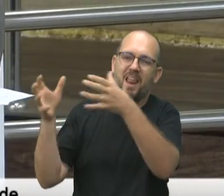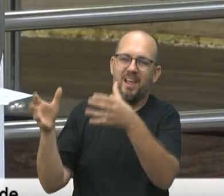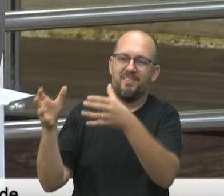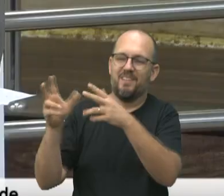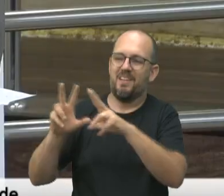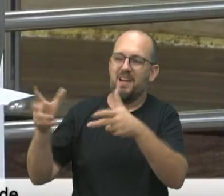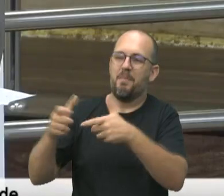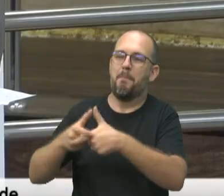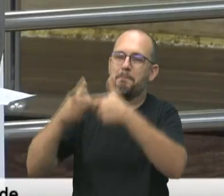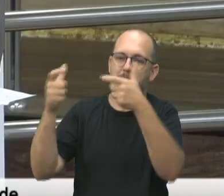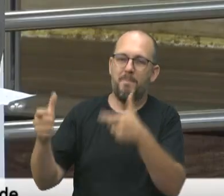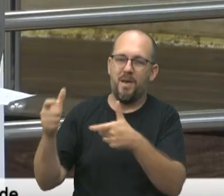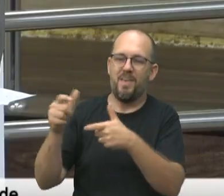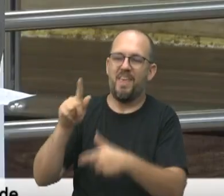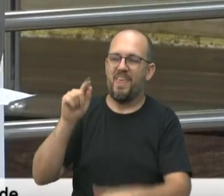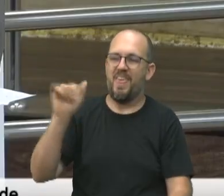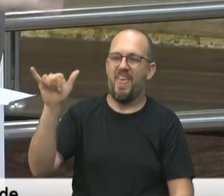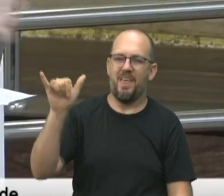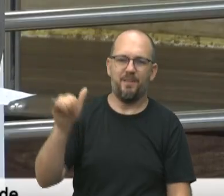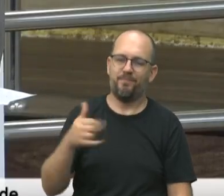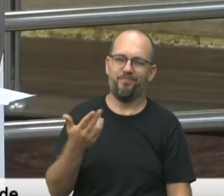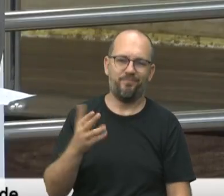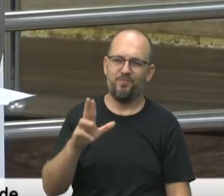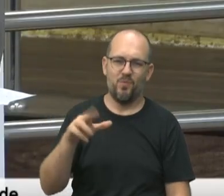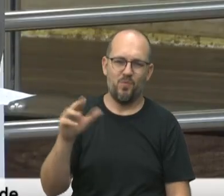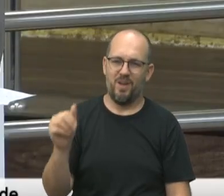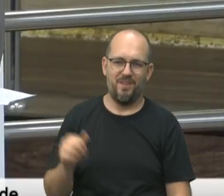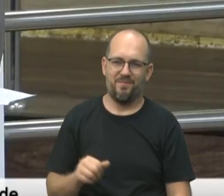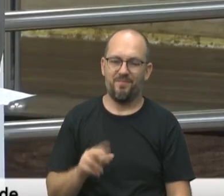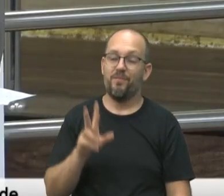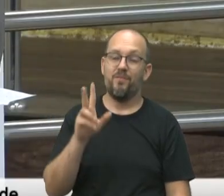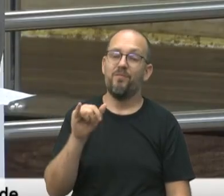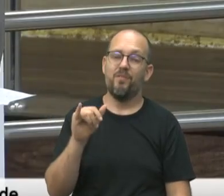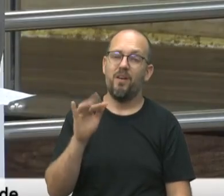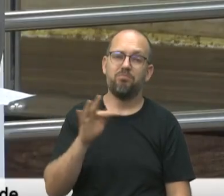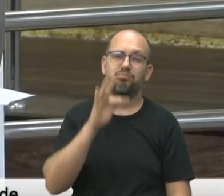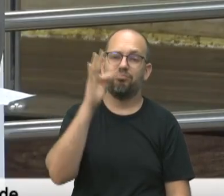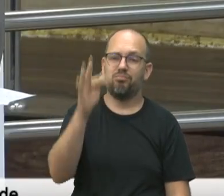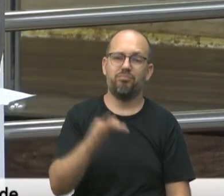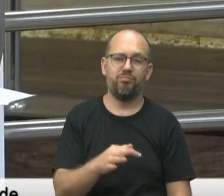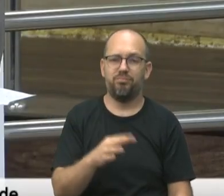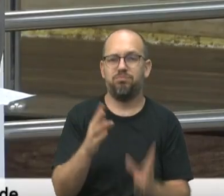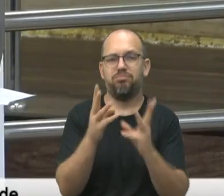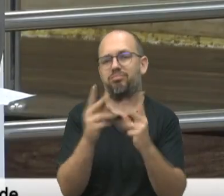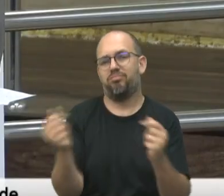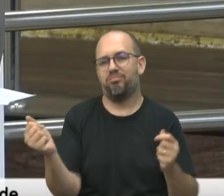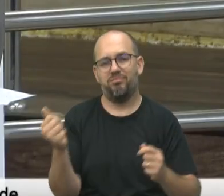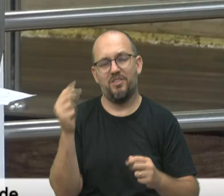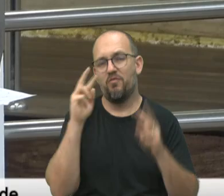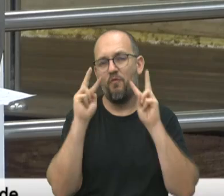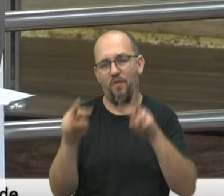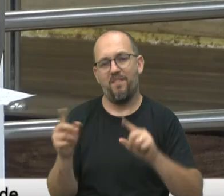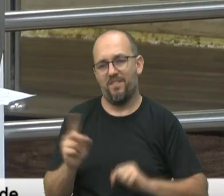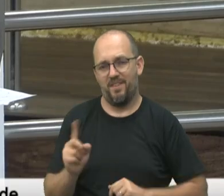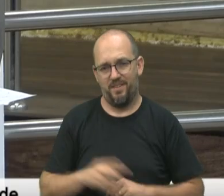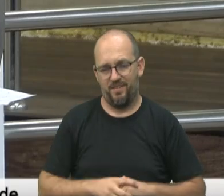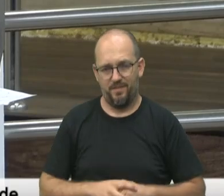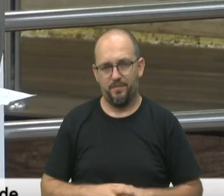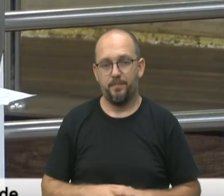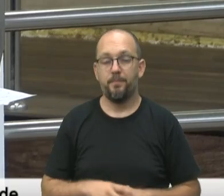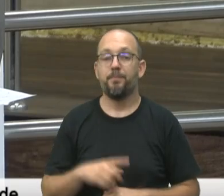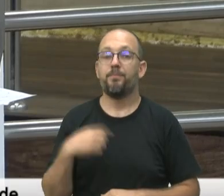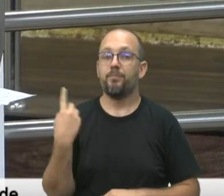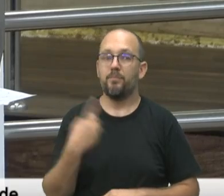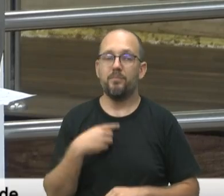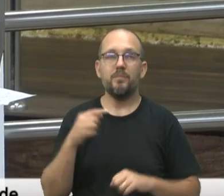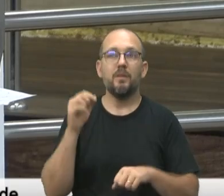todo mundo que está aqui nessa sala talvez vá morrer sem ver uma série de direitos nossos ser conquistados. O que nós fazemos? Nos